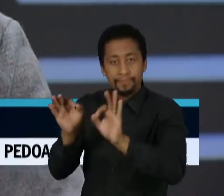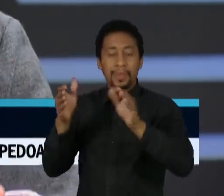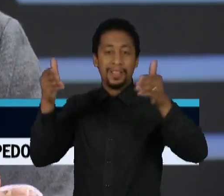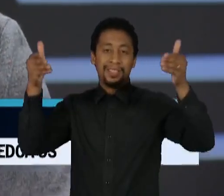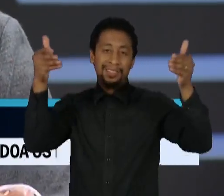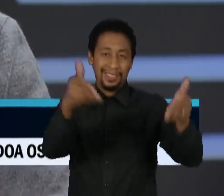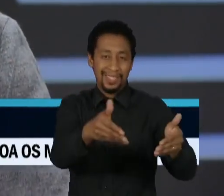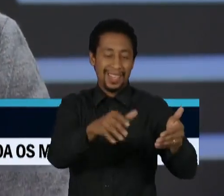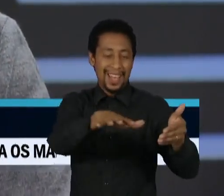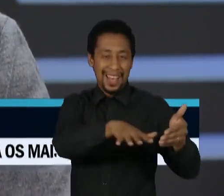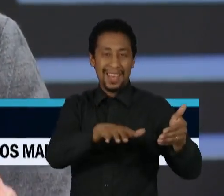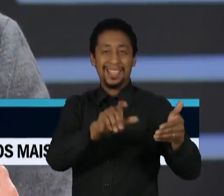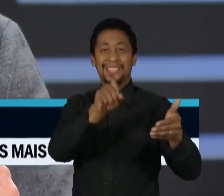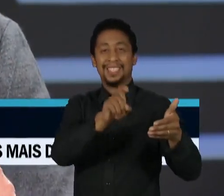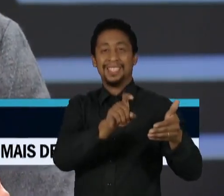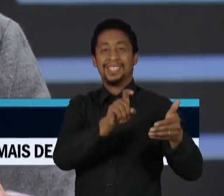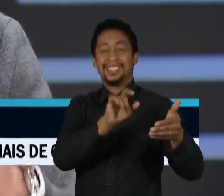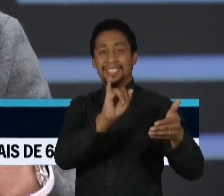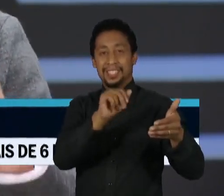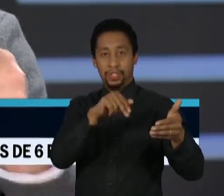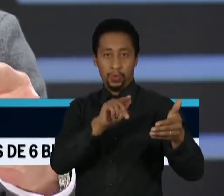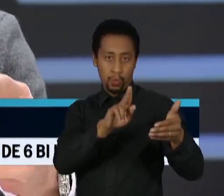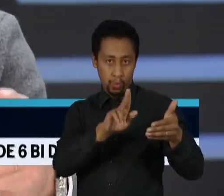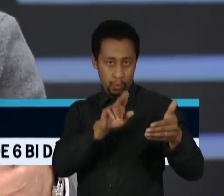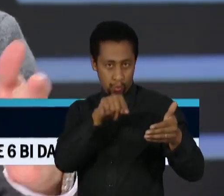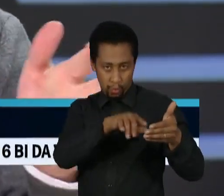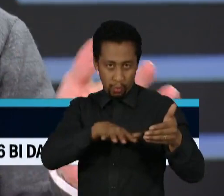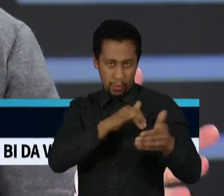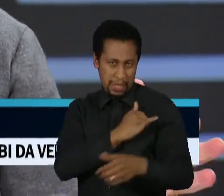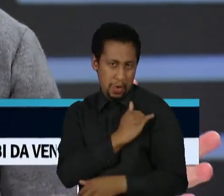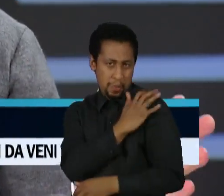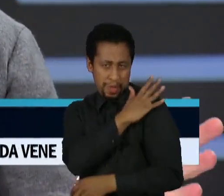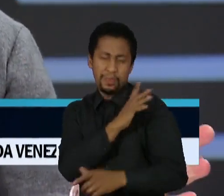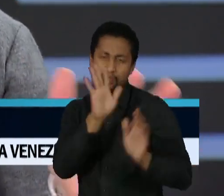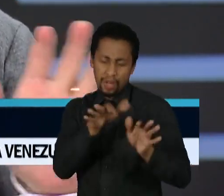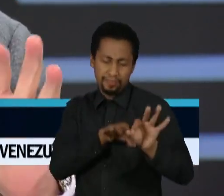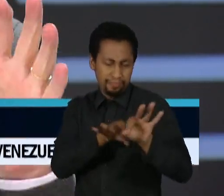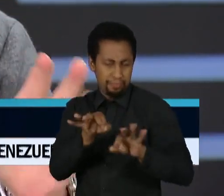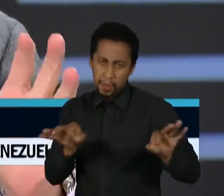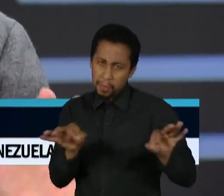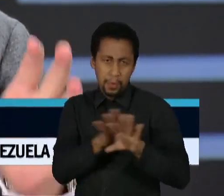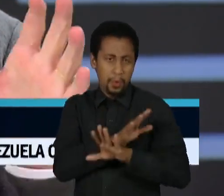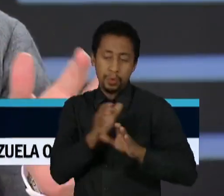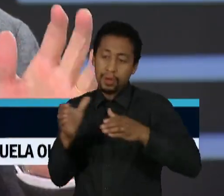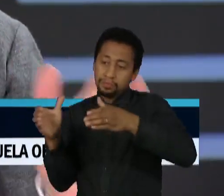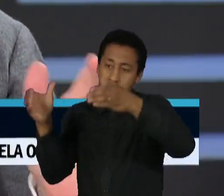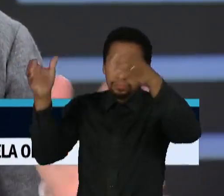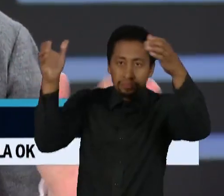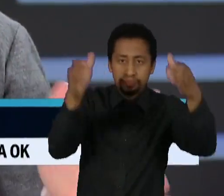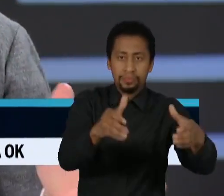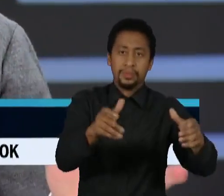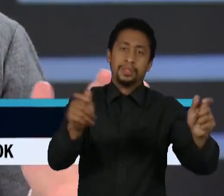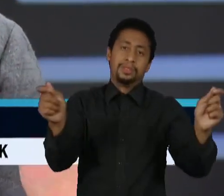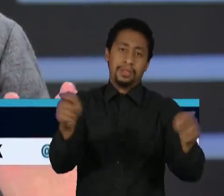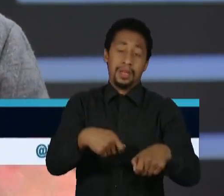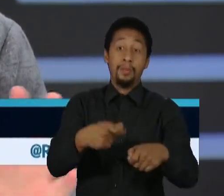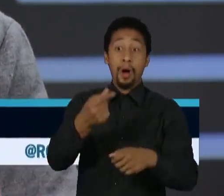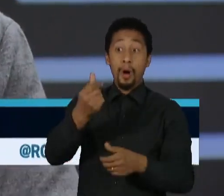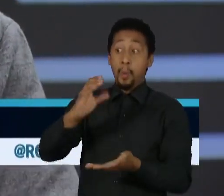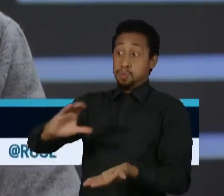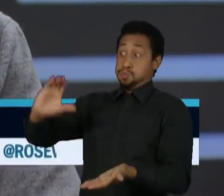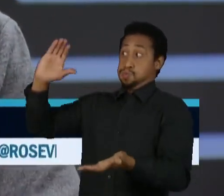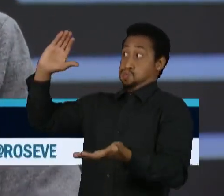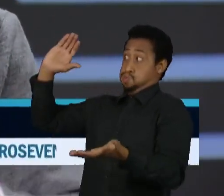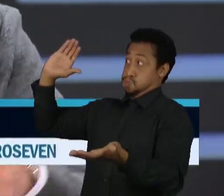Yanomami tem como fazer precisa querer fazer e vai ter um pequeno não é grande é um pequeno investimento